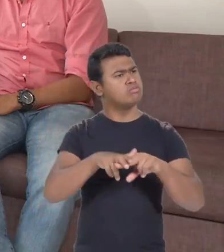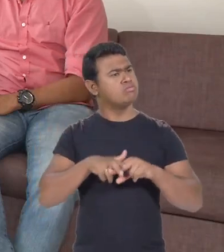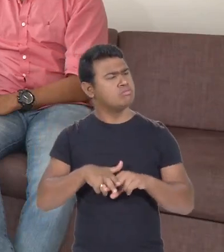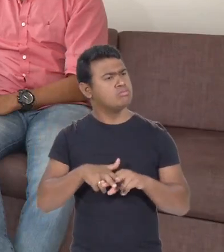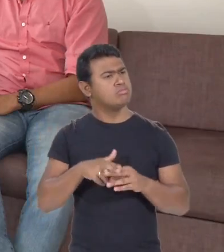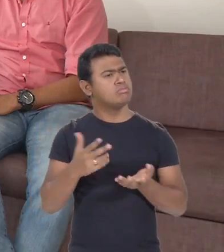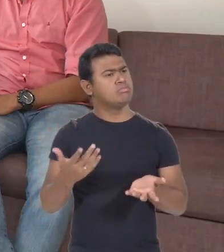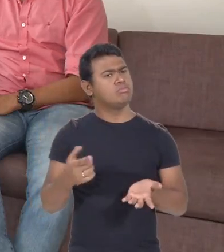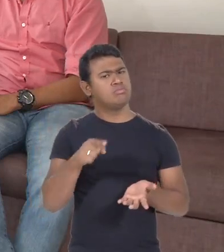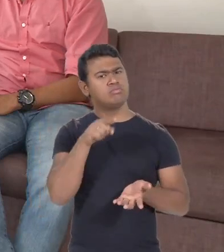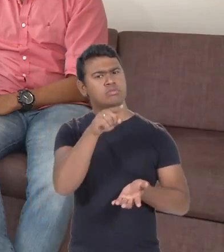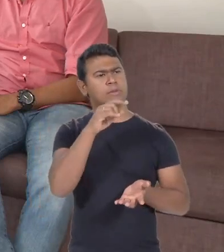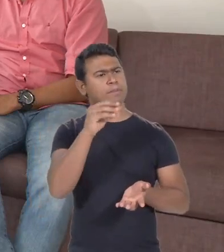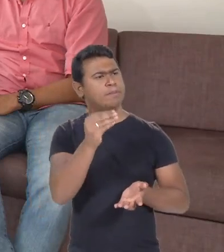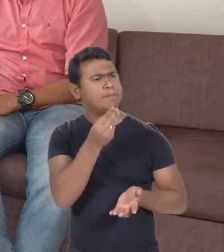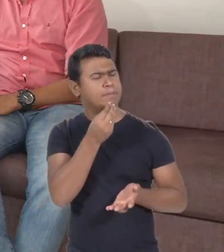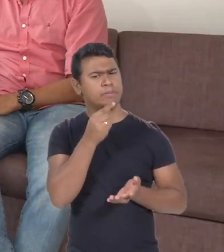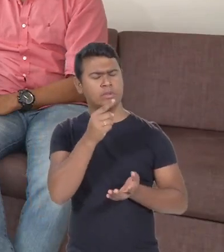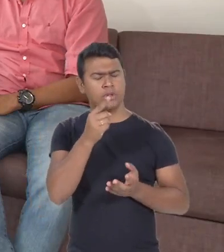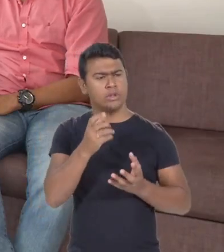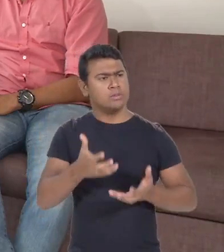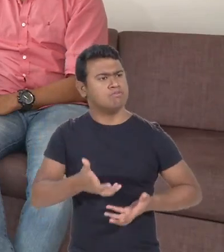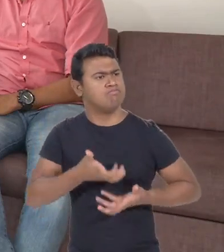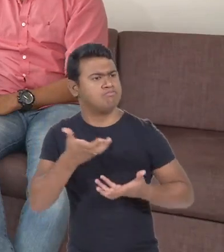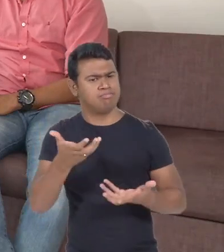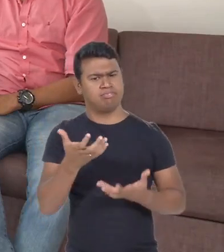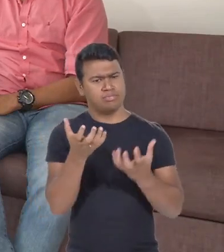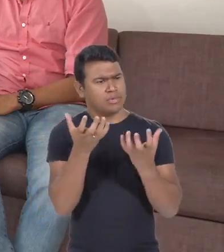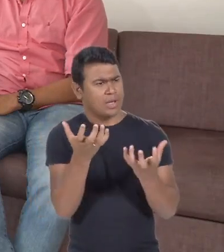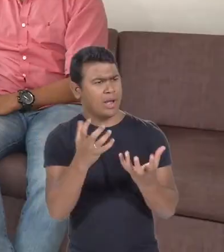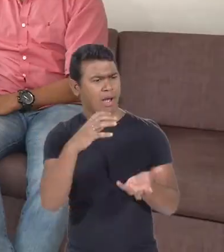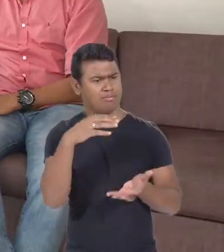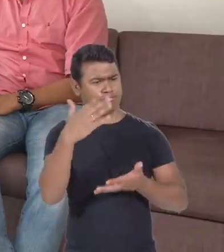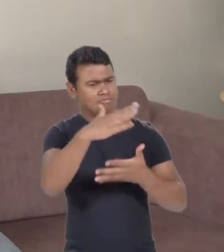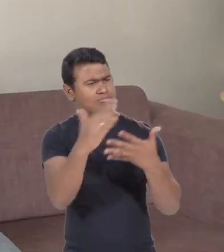que te impulsiona pelo interesse da língua brasileira de sinais?